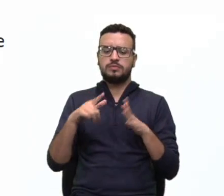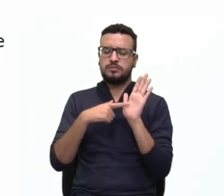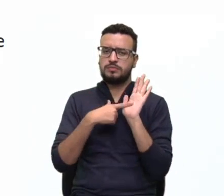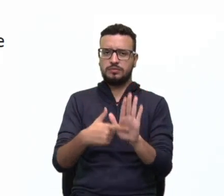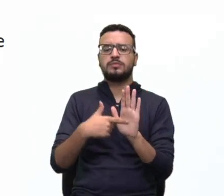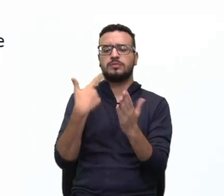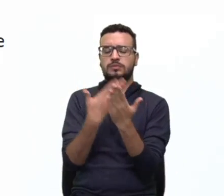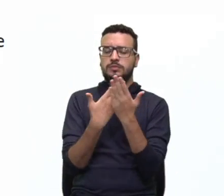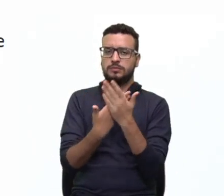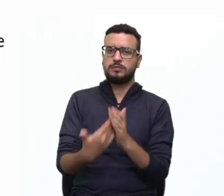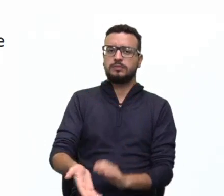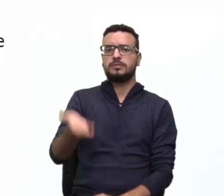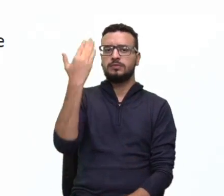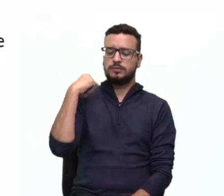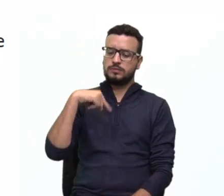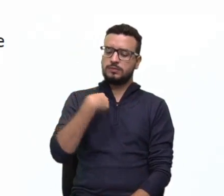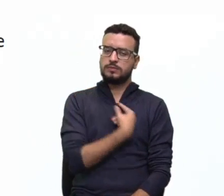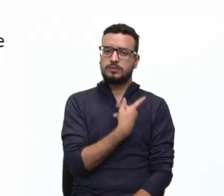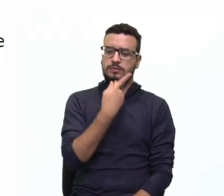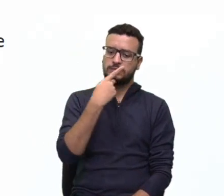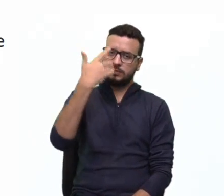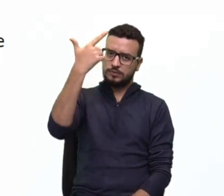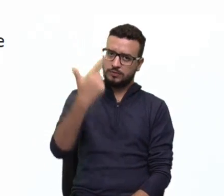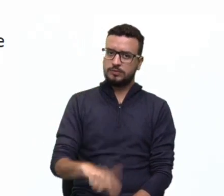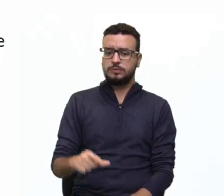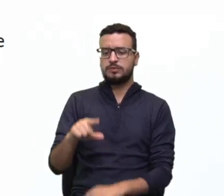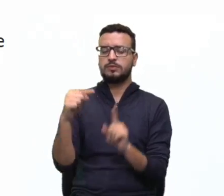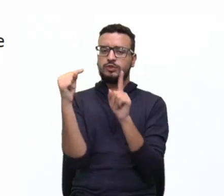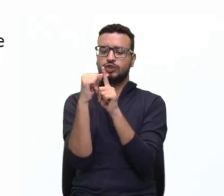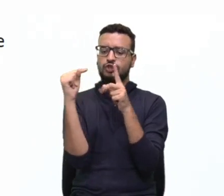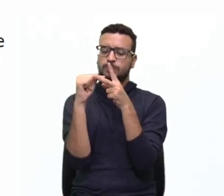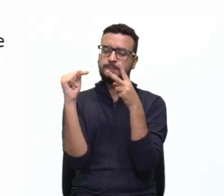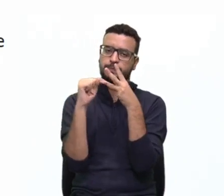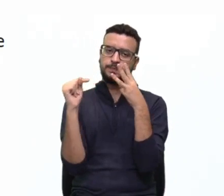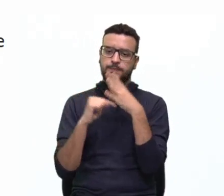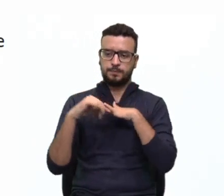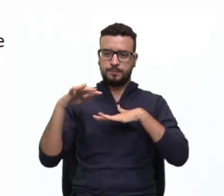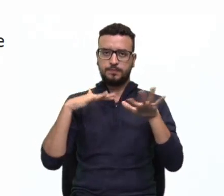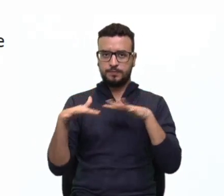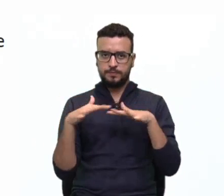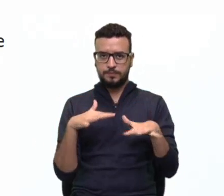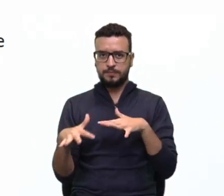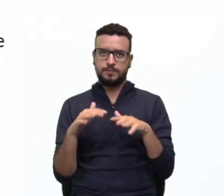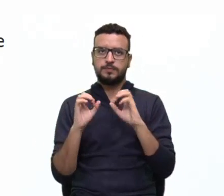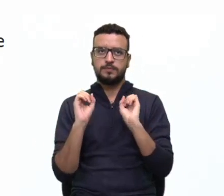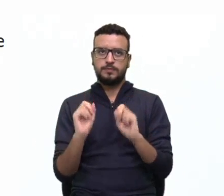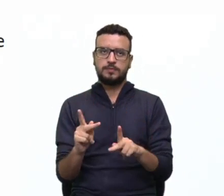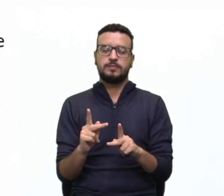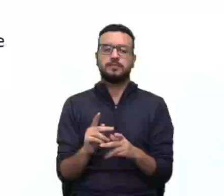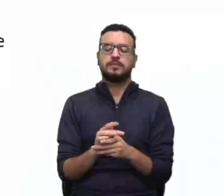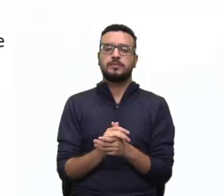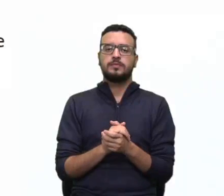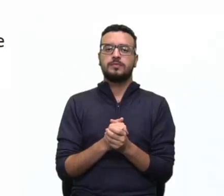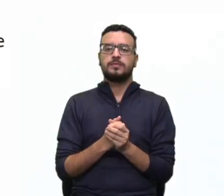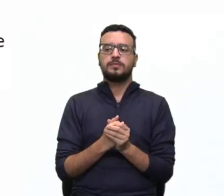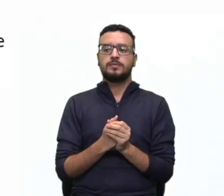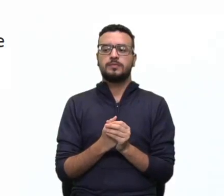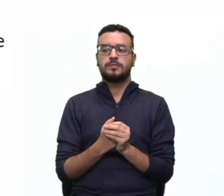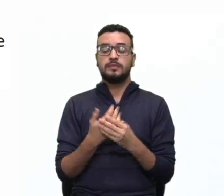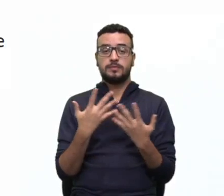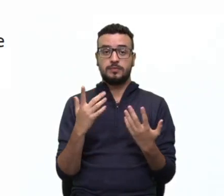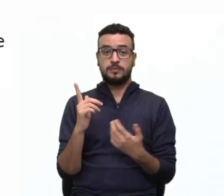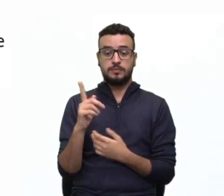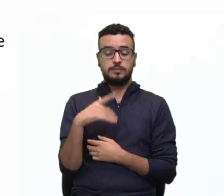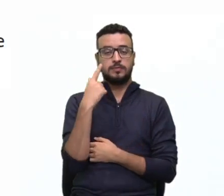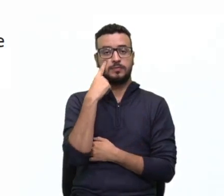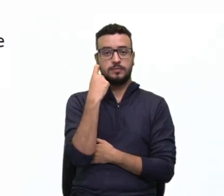a gente vai voltar a falar desses tipos de movimento, tá? É